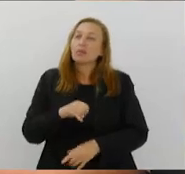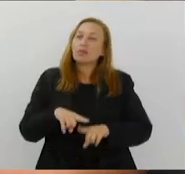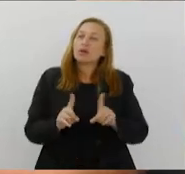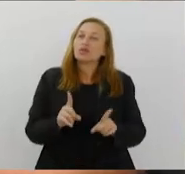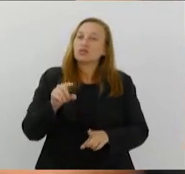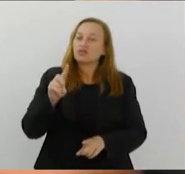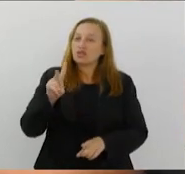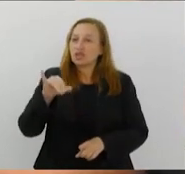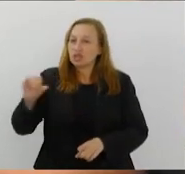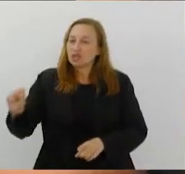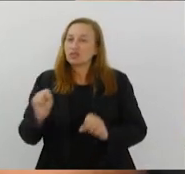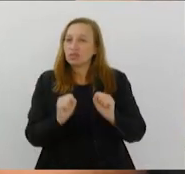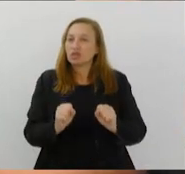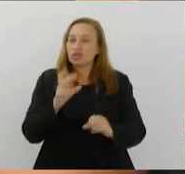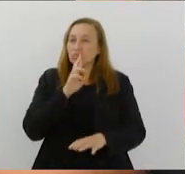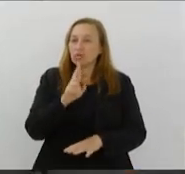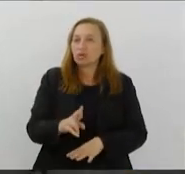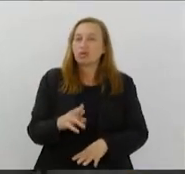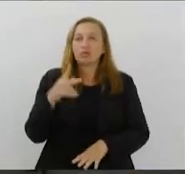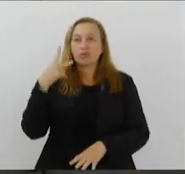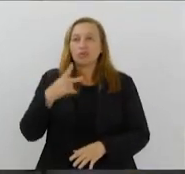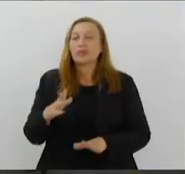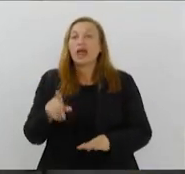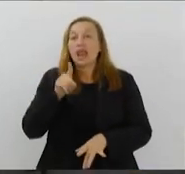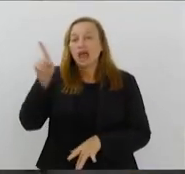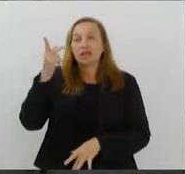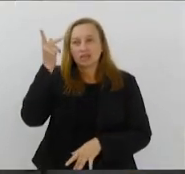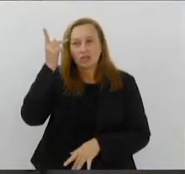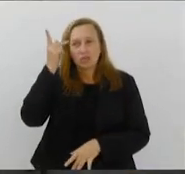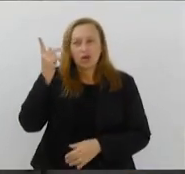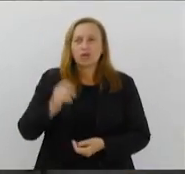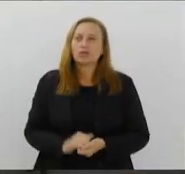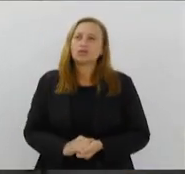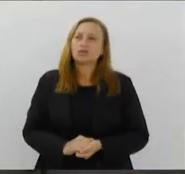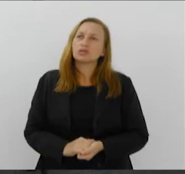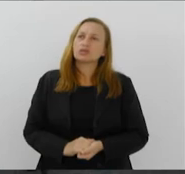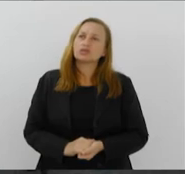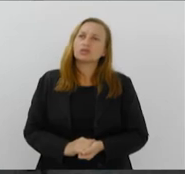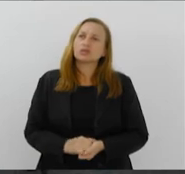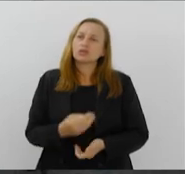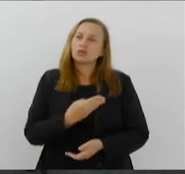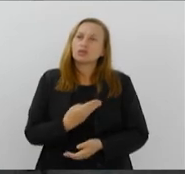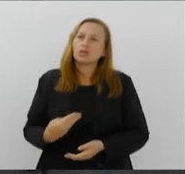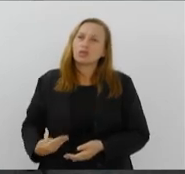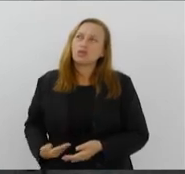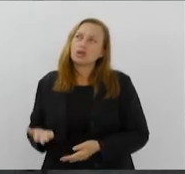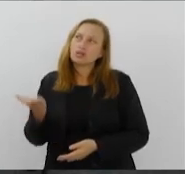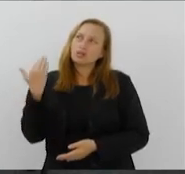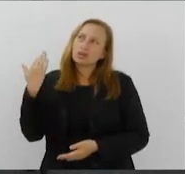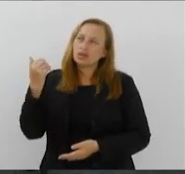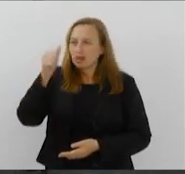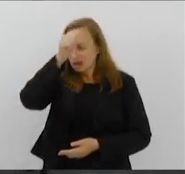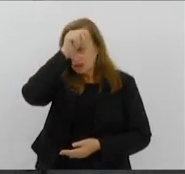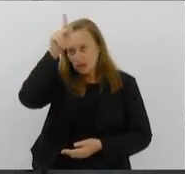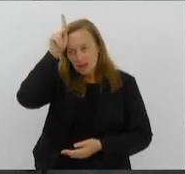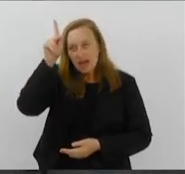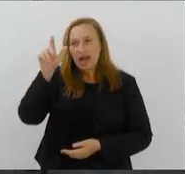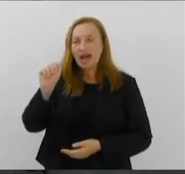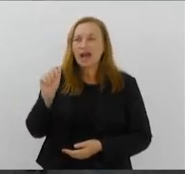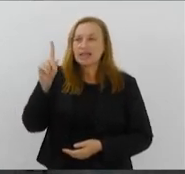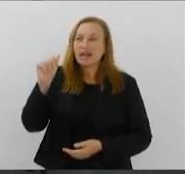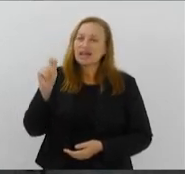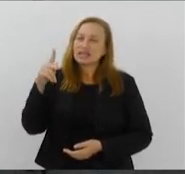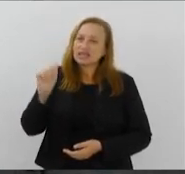responder como parlamentar. Lá em São Paulo, no governo do prefeito, na época, né, Fernando Haddad, nosso atual ministro da